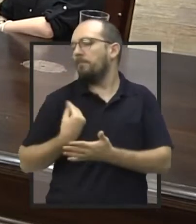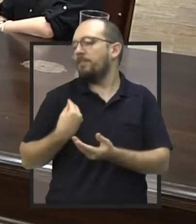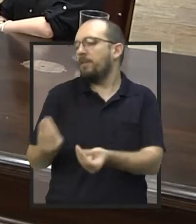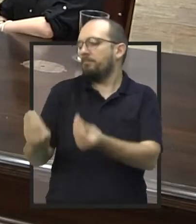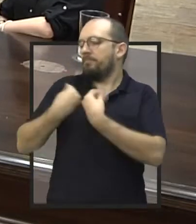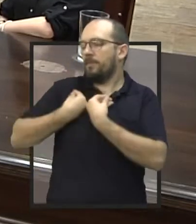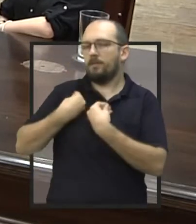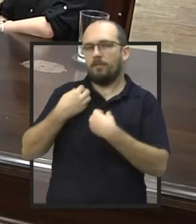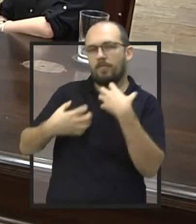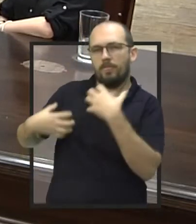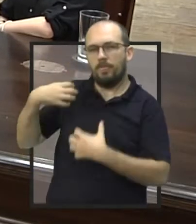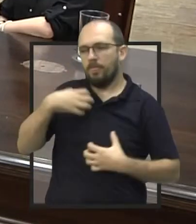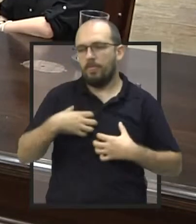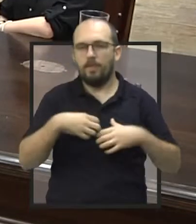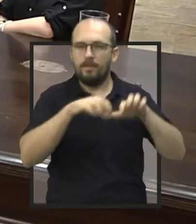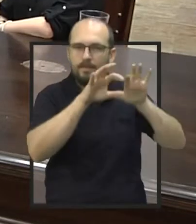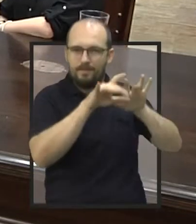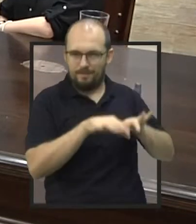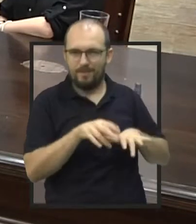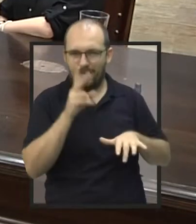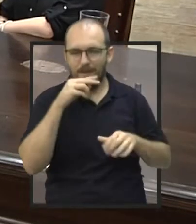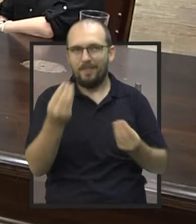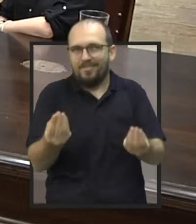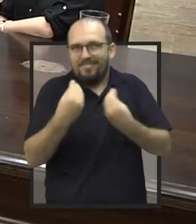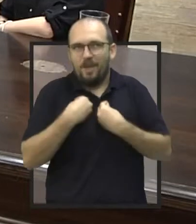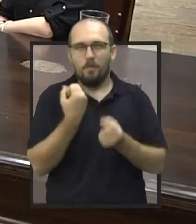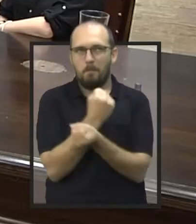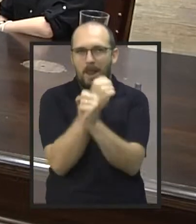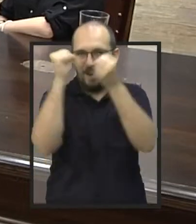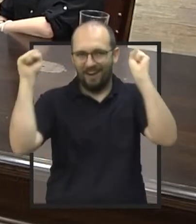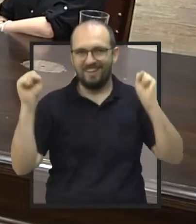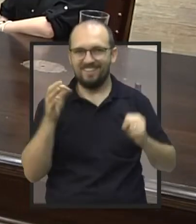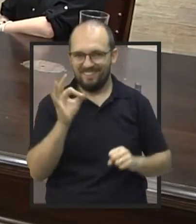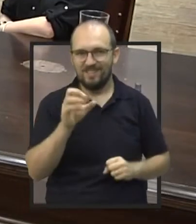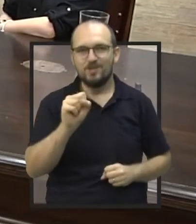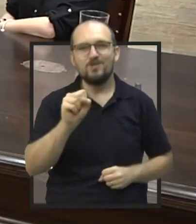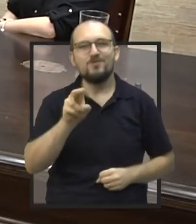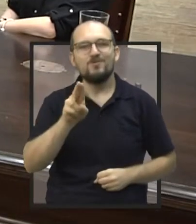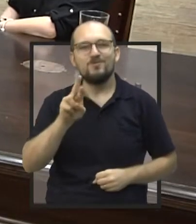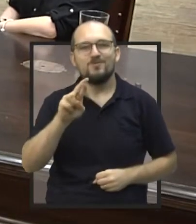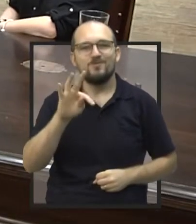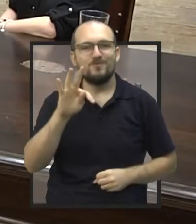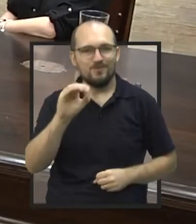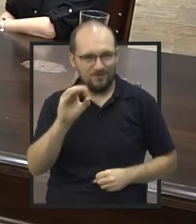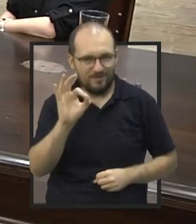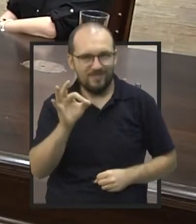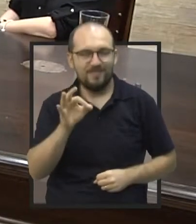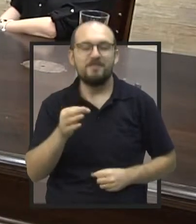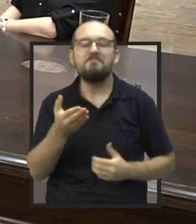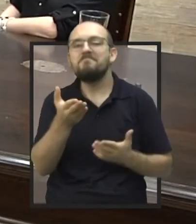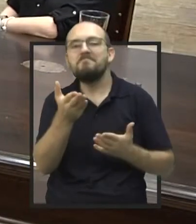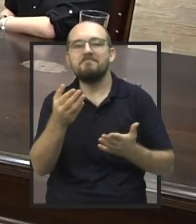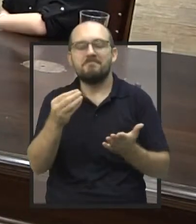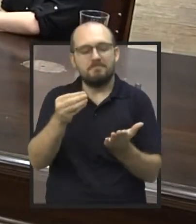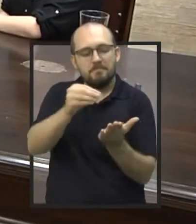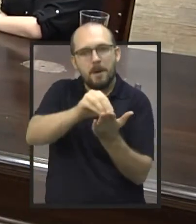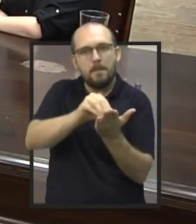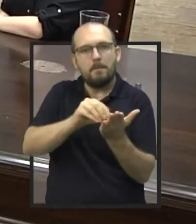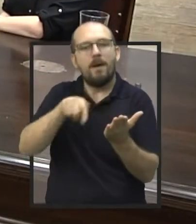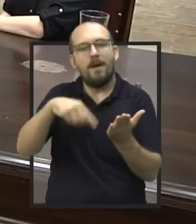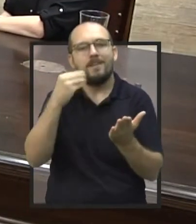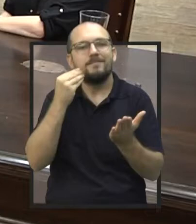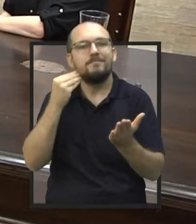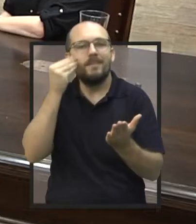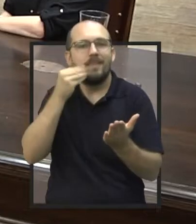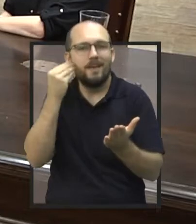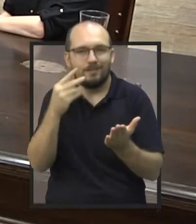acabava escrevendo, né? A escrita funcionou como uma terapia para mim. E acabou nesse projeto super bacana que